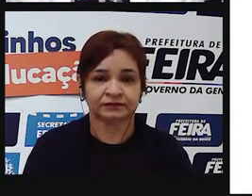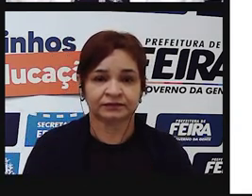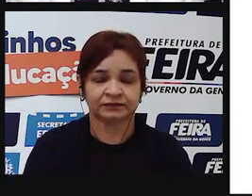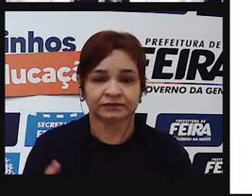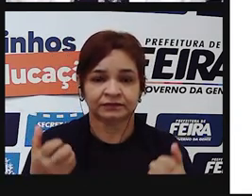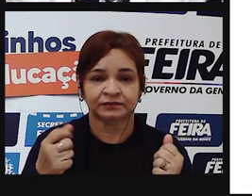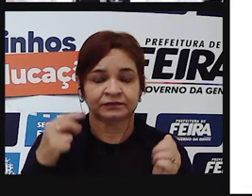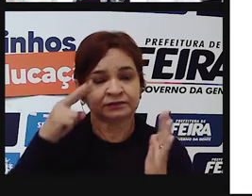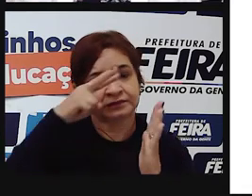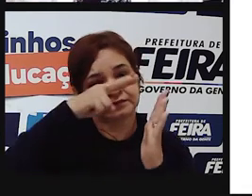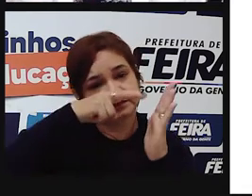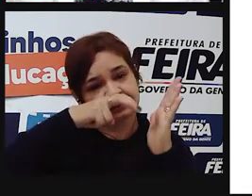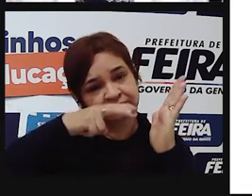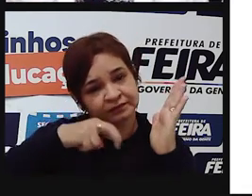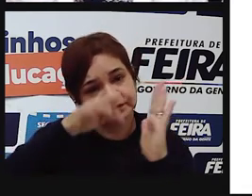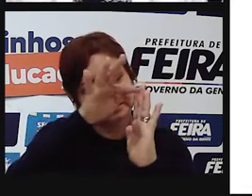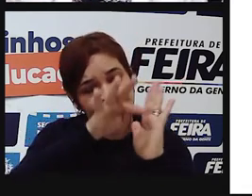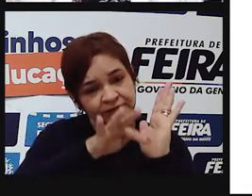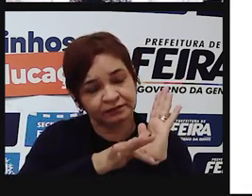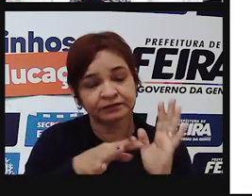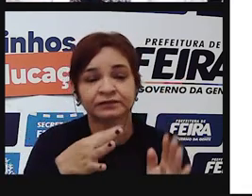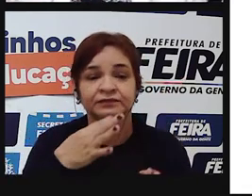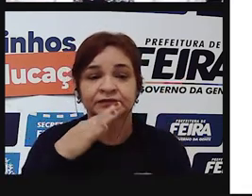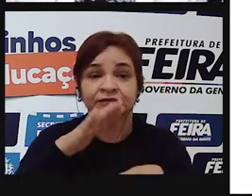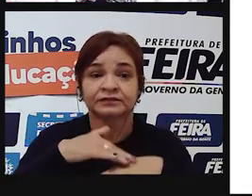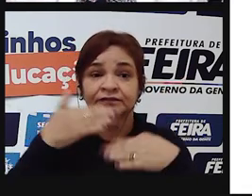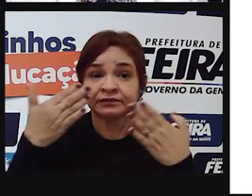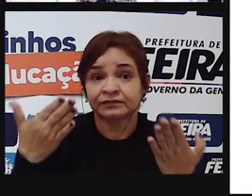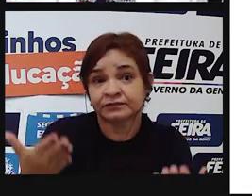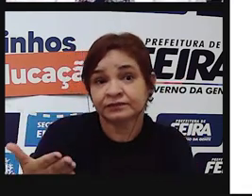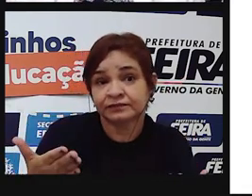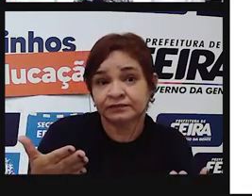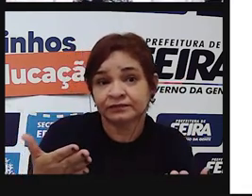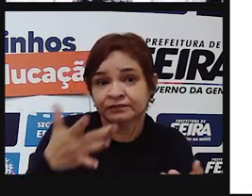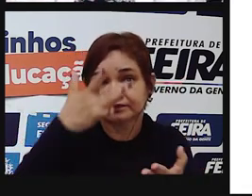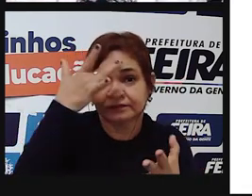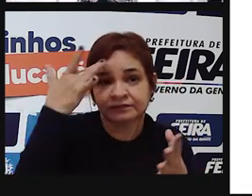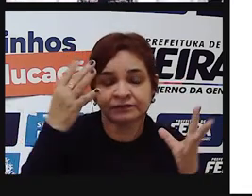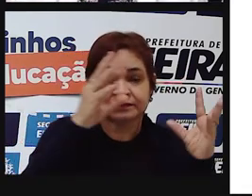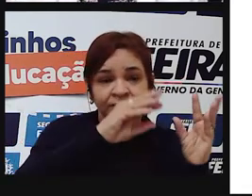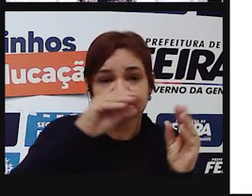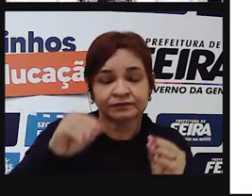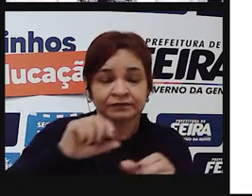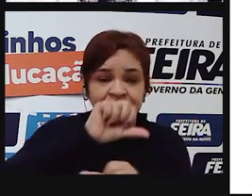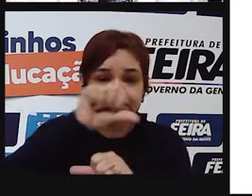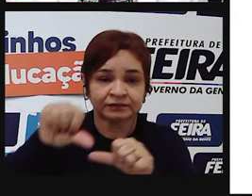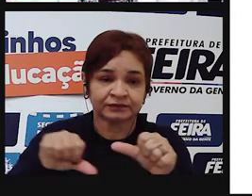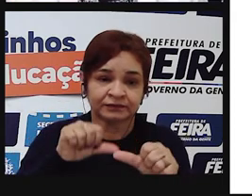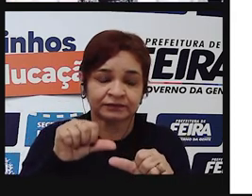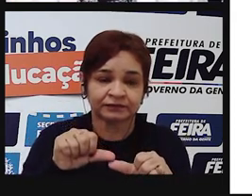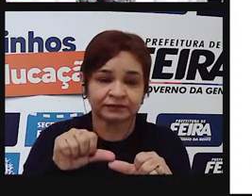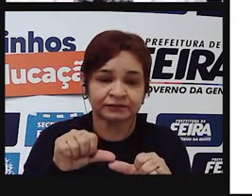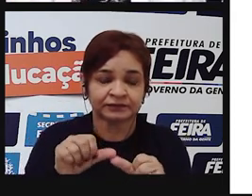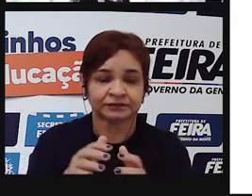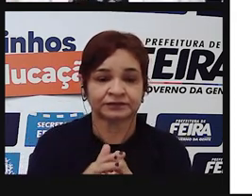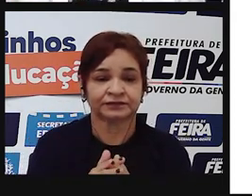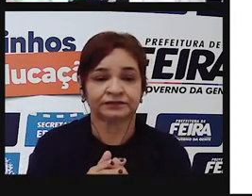esse texto aqui para conhecer um pouco mais de como aconteceu essa ocupação e essa transformação do nosso